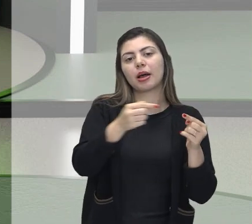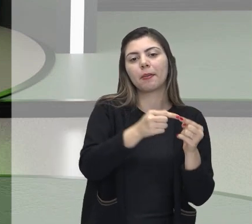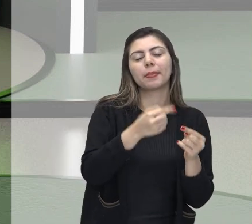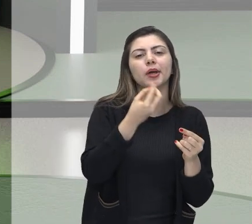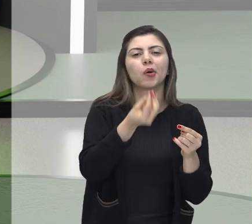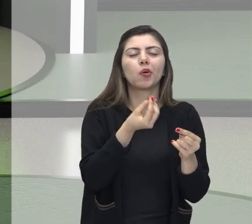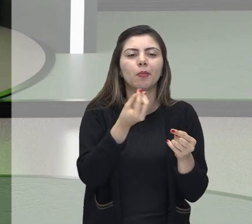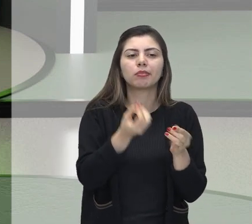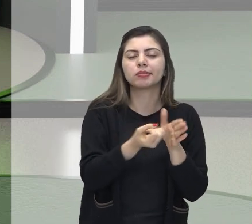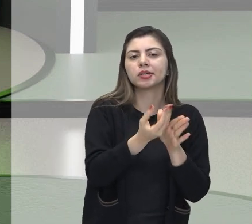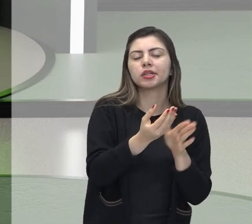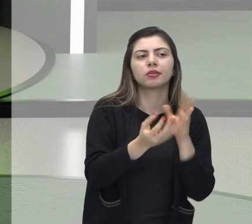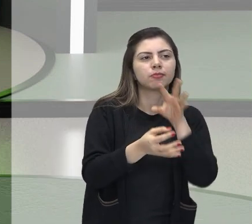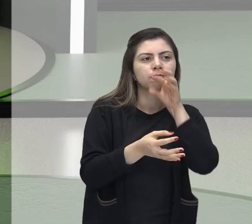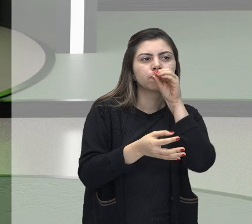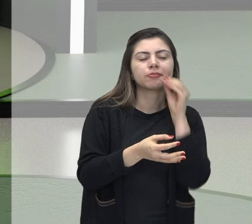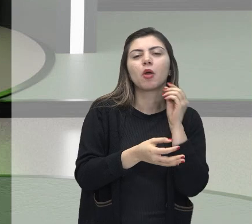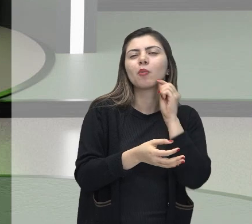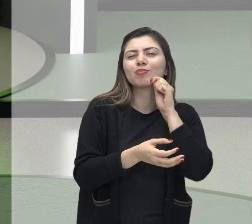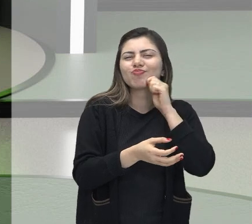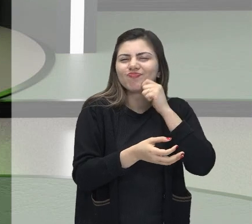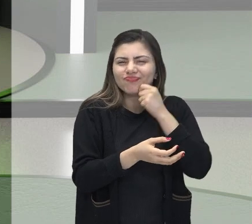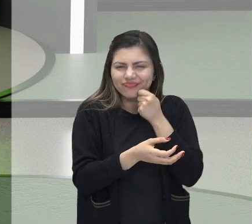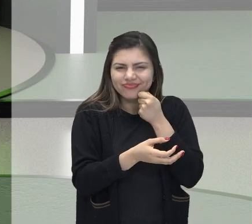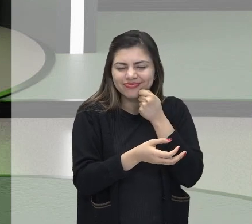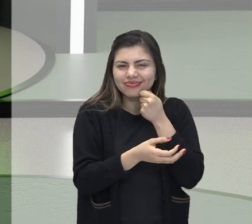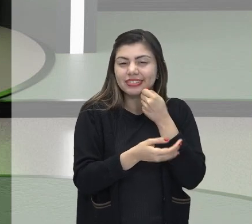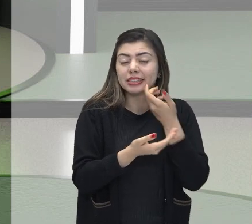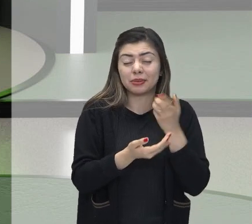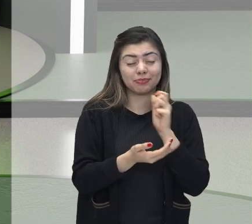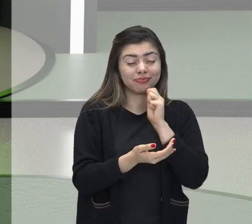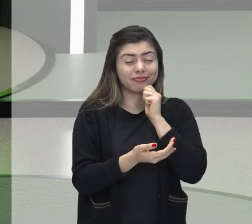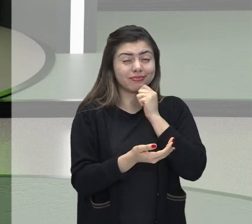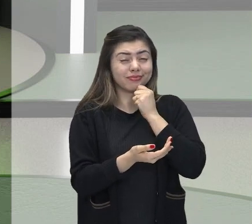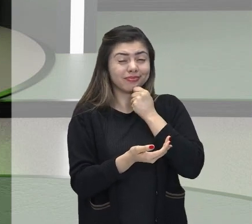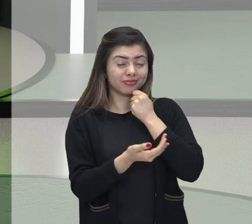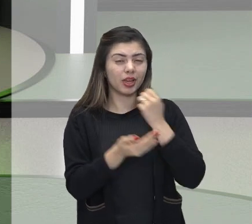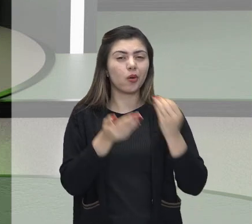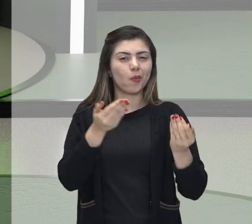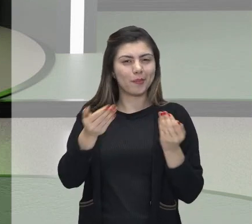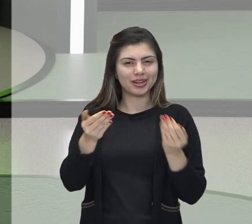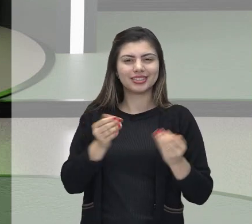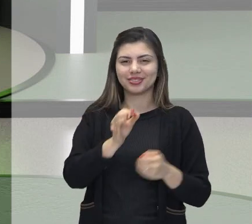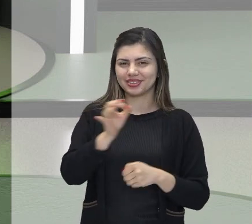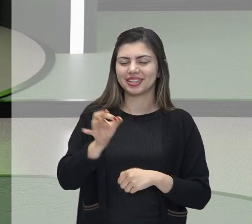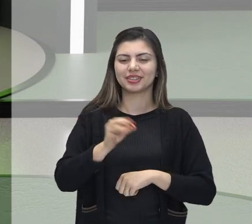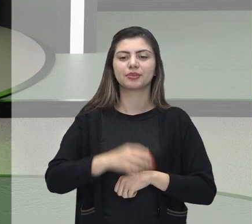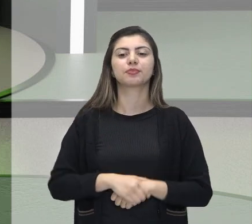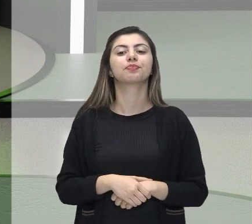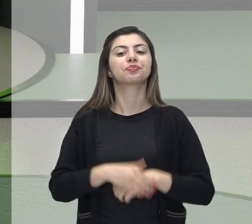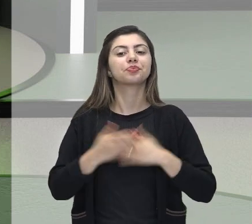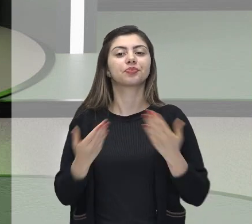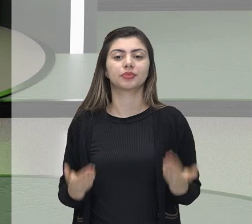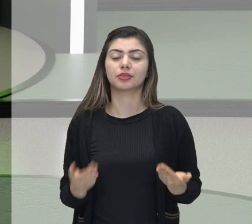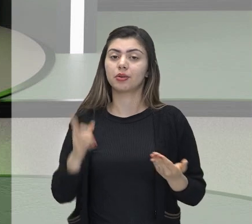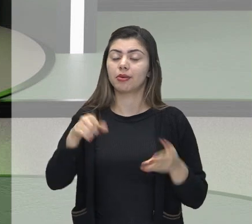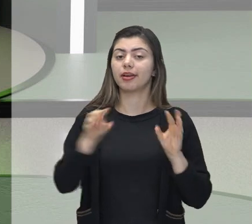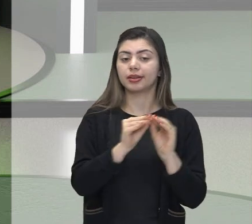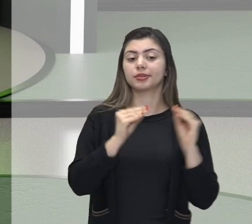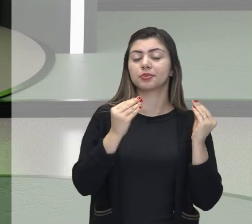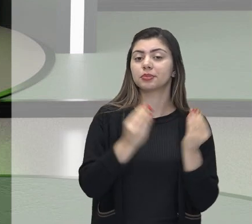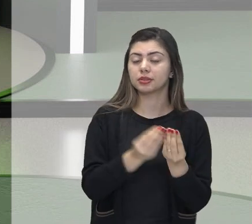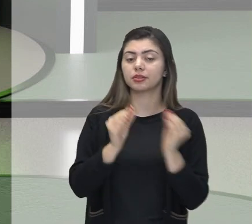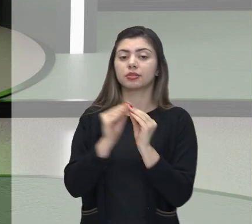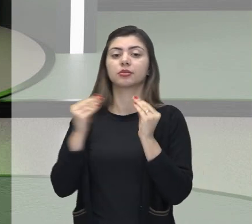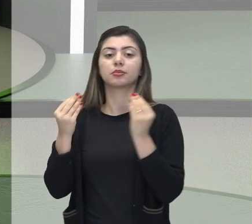vai dar o aroma e o sabor do limão, que é muito mais azedo do que a laranja. Então, são substâncias, a